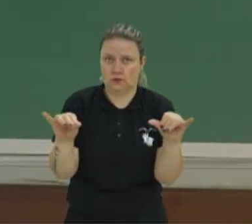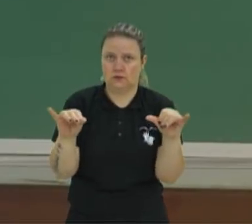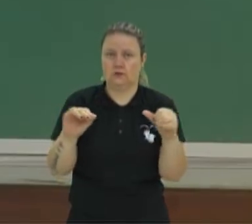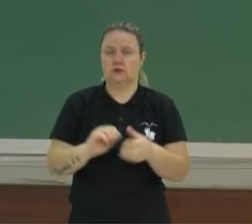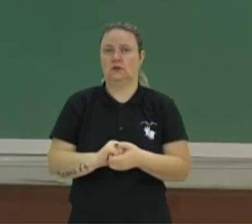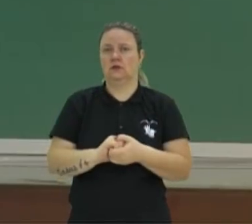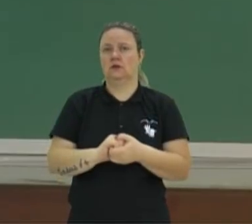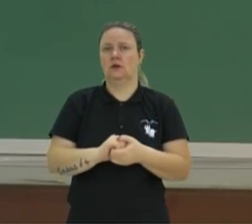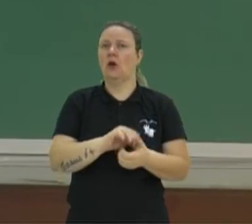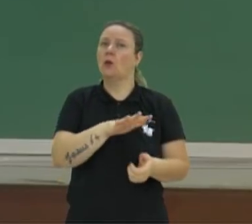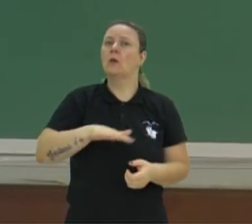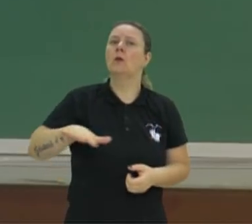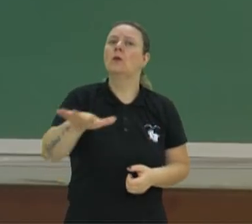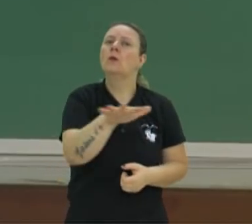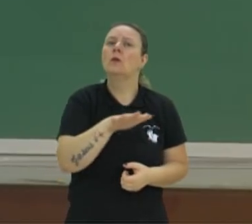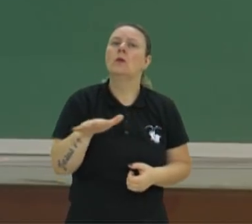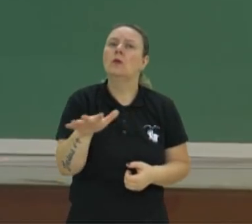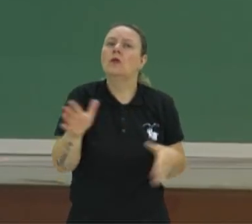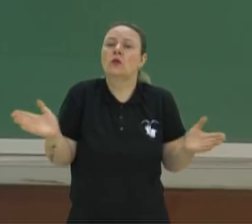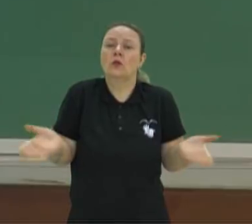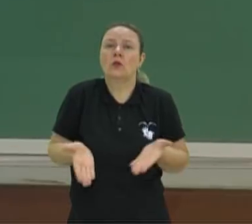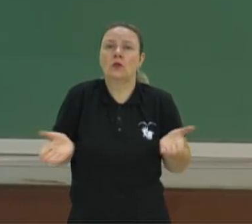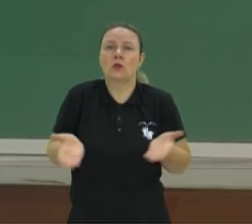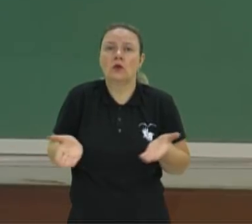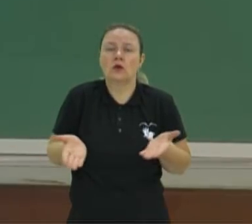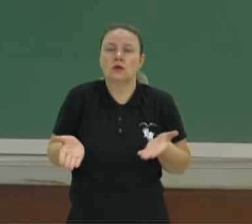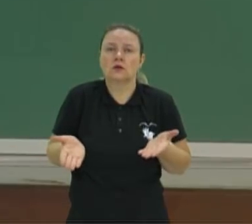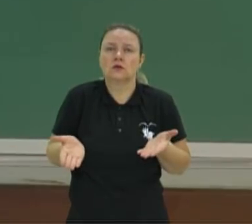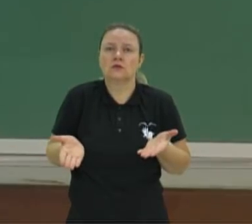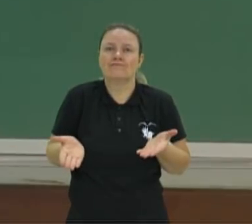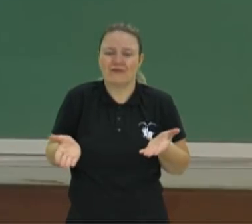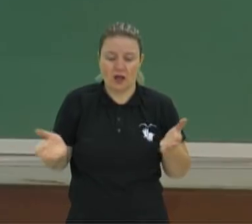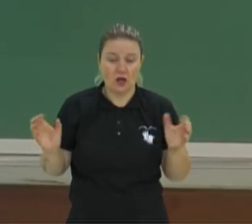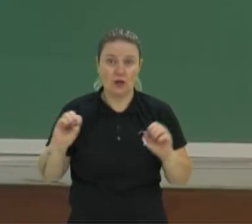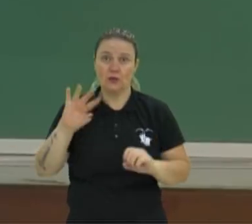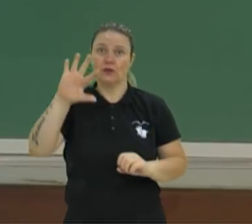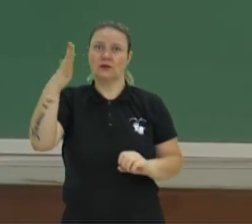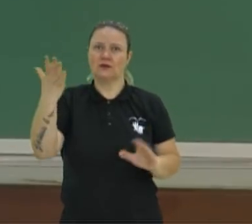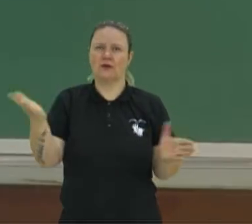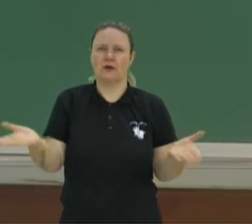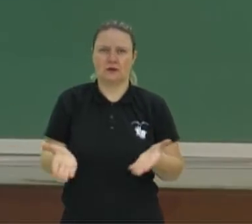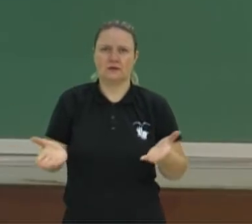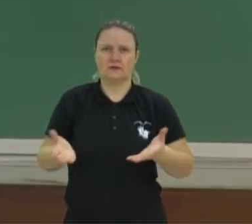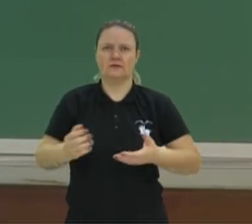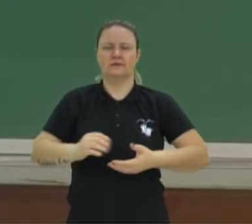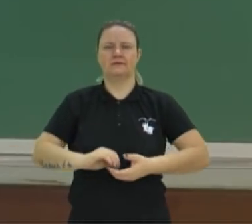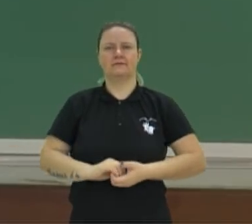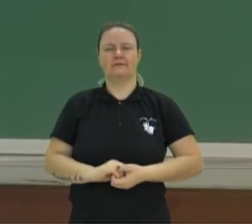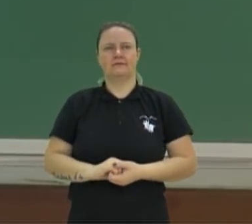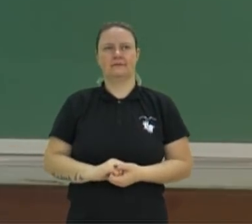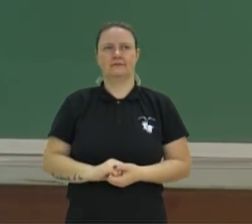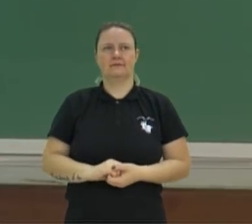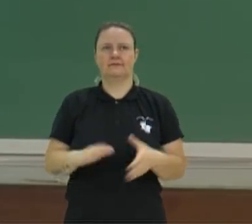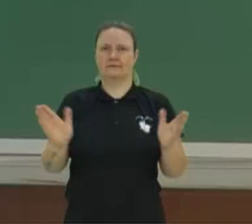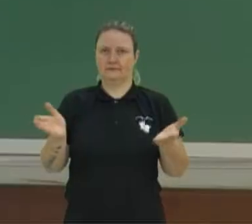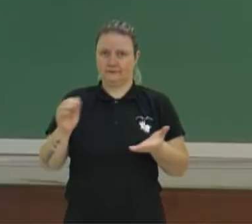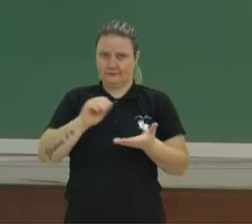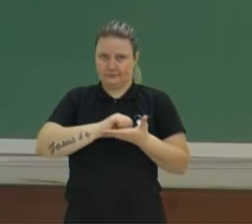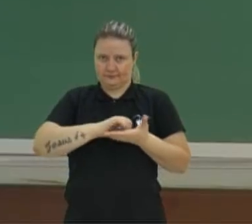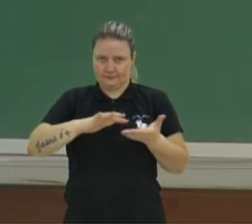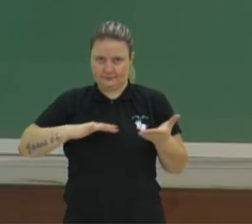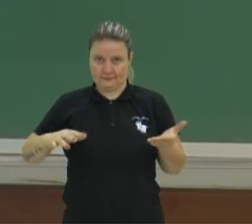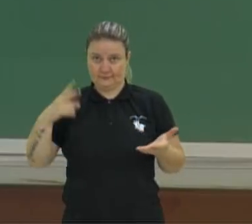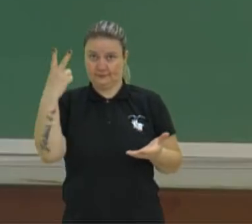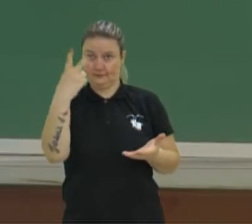É uma característica da notícia, para mostrar que aquilo é atual, contemporâneo. Agora nós temos o exercício de